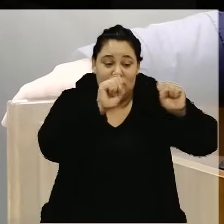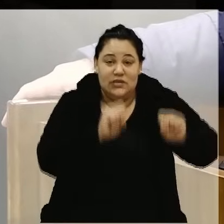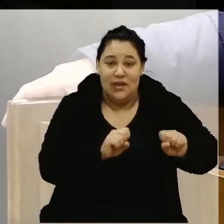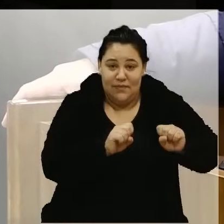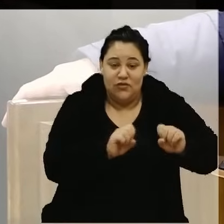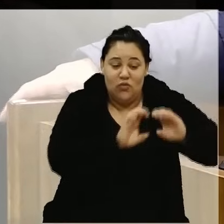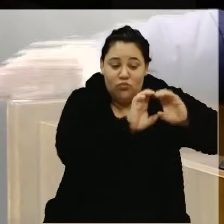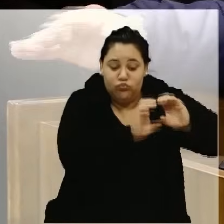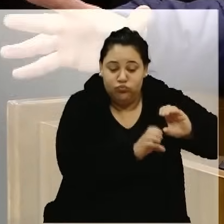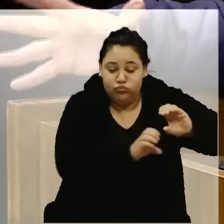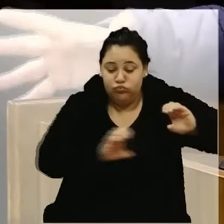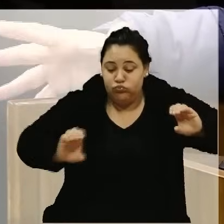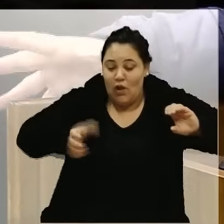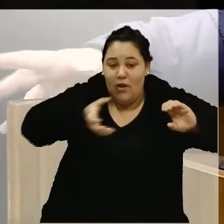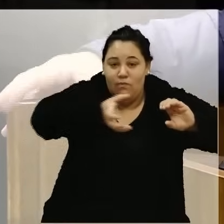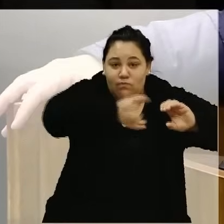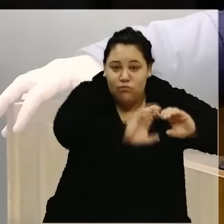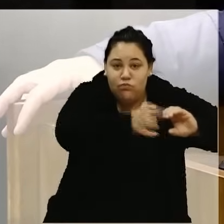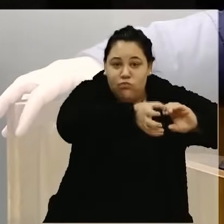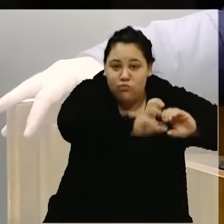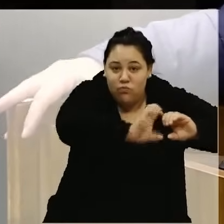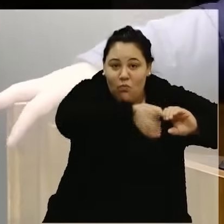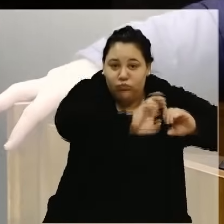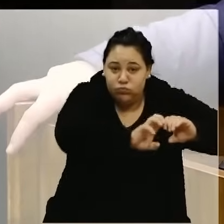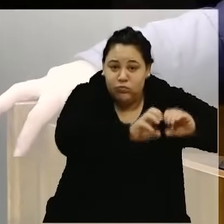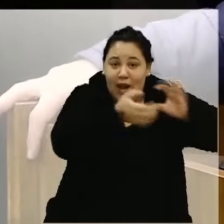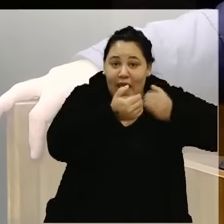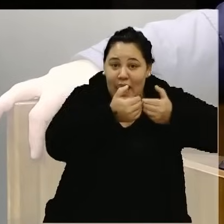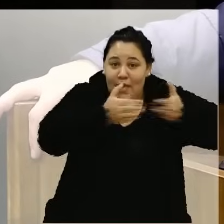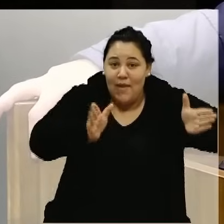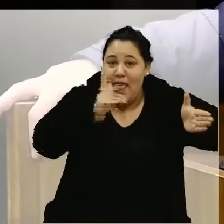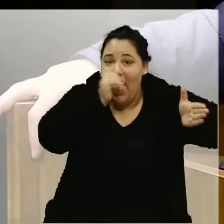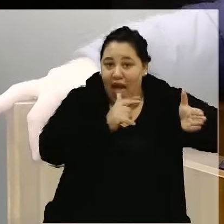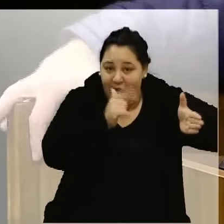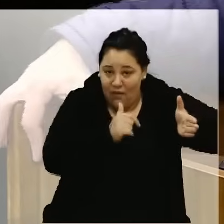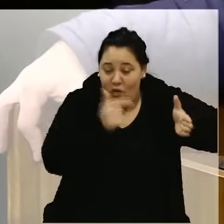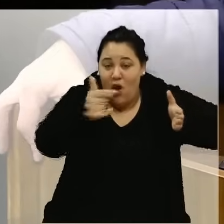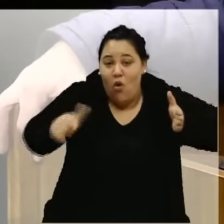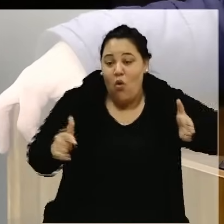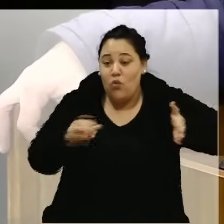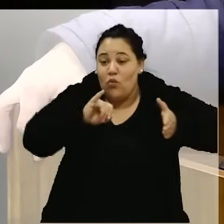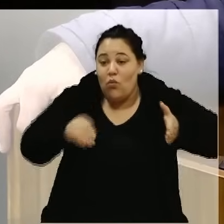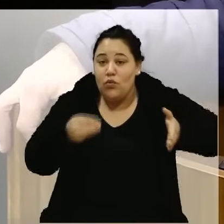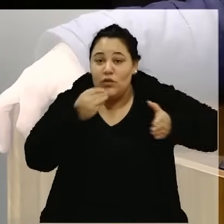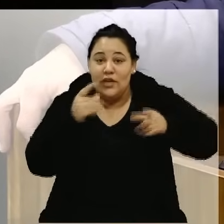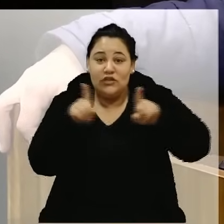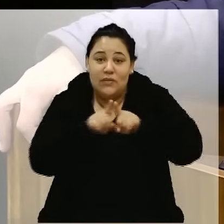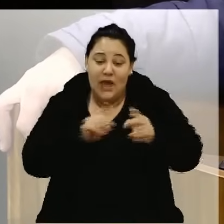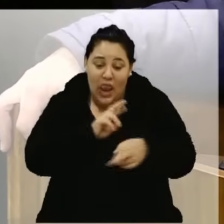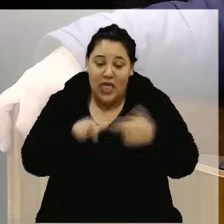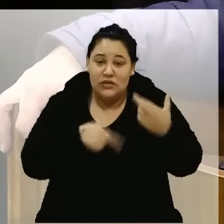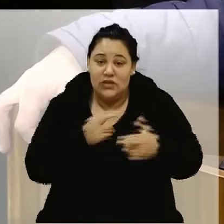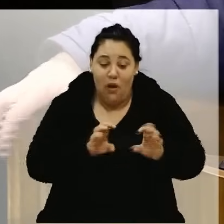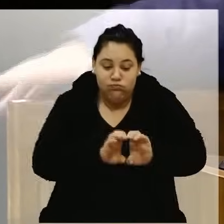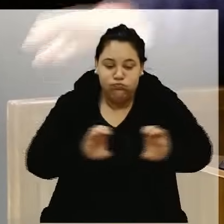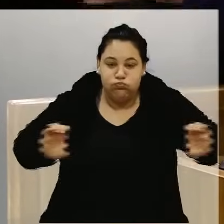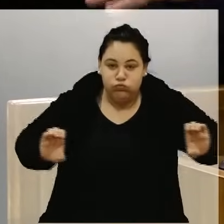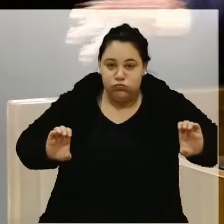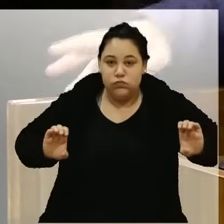hidrantes. Tá? Então, esses são os efeitos. Outras possibilidades agora em relação à adutora.